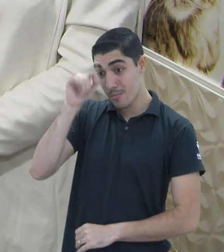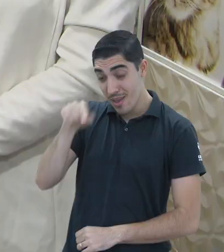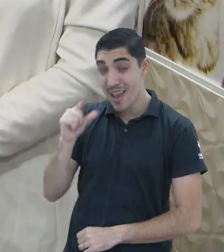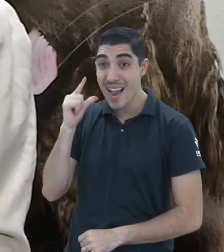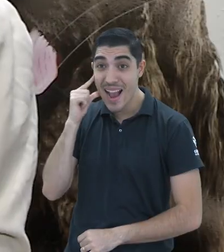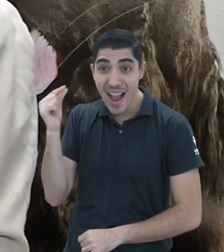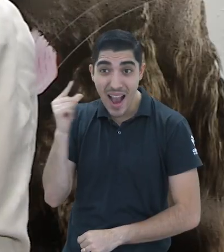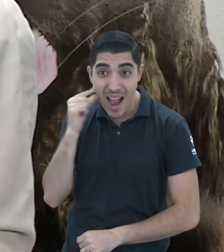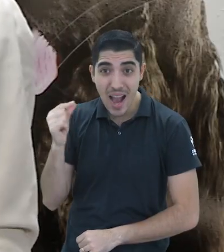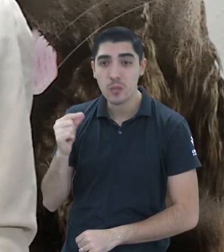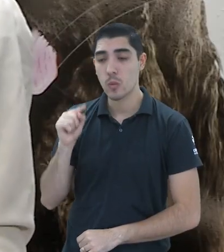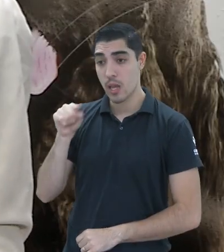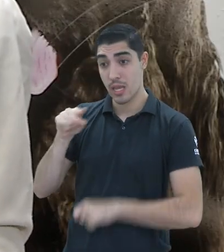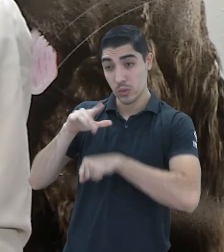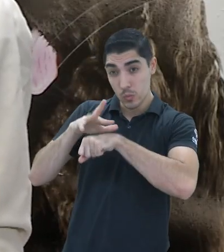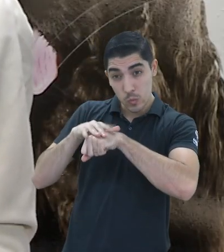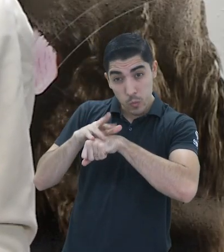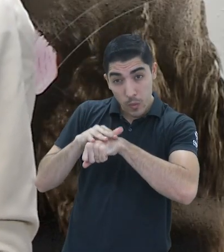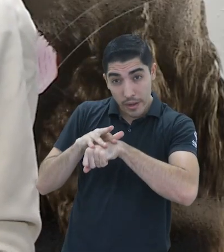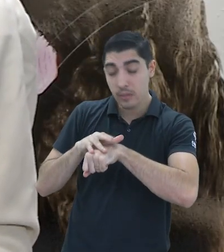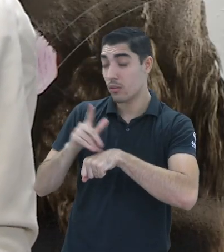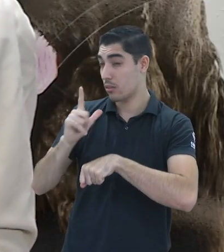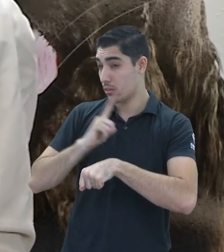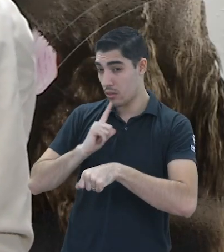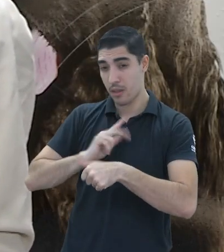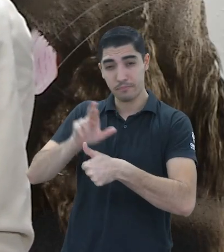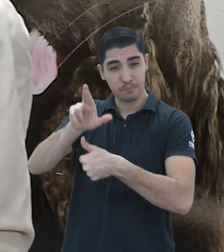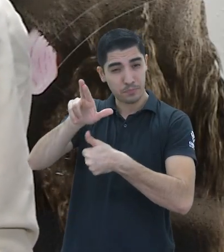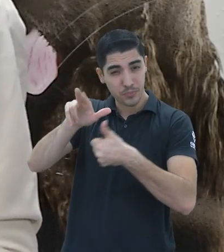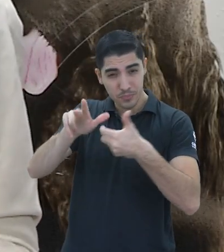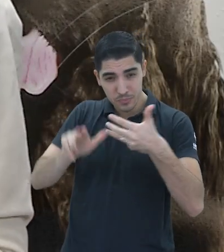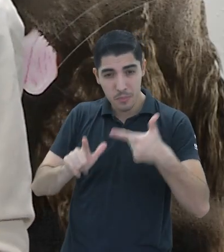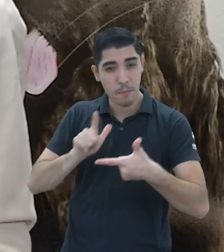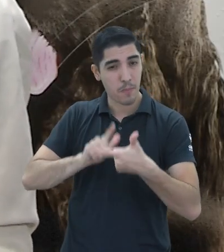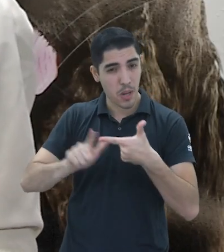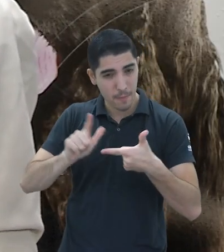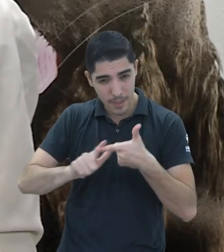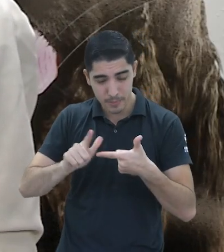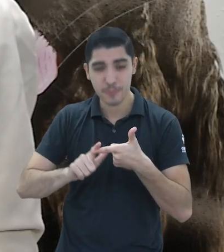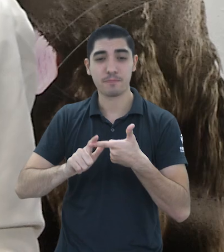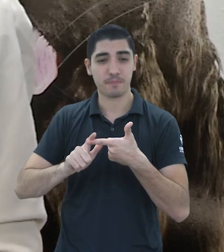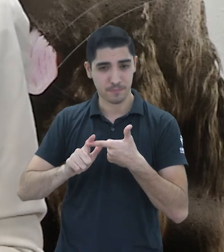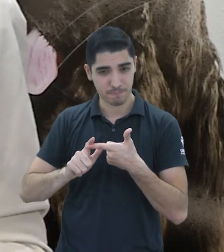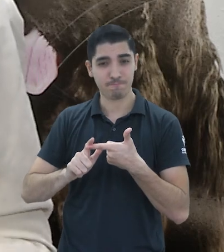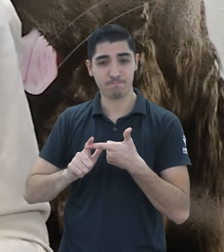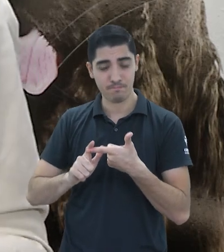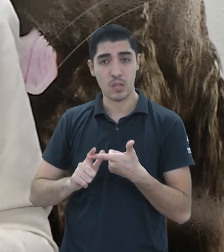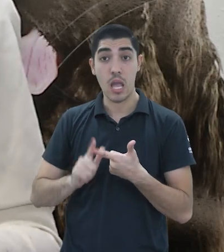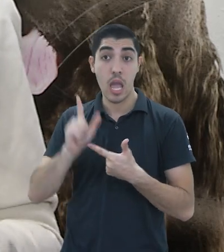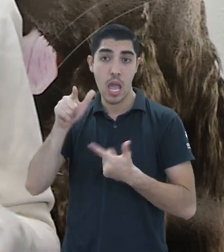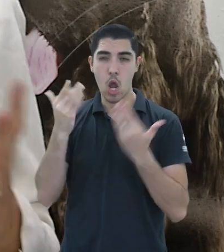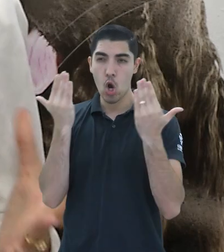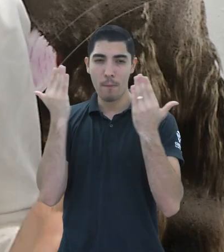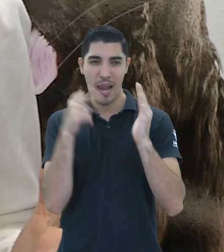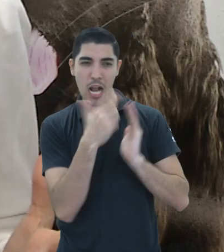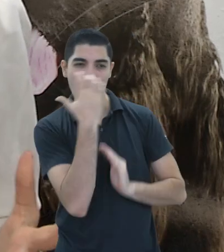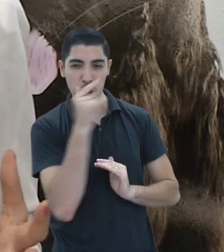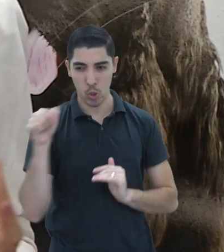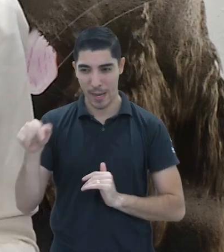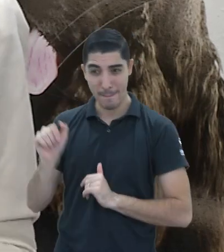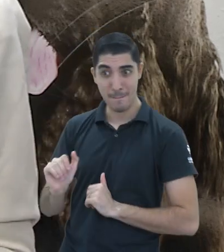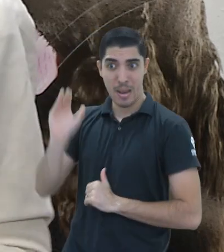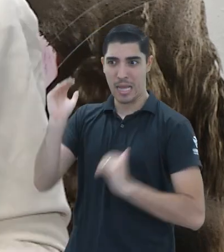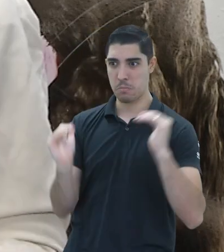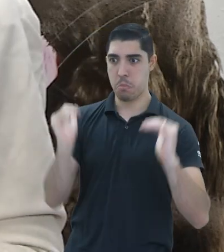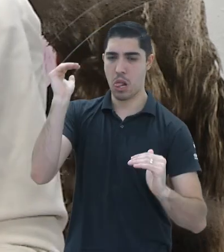gatos, principalmente, as doenças sistêmicas no gato atingem muito a parte ocular. Não vou dizer que extremamente